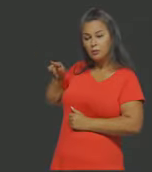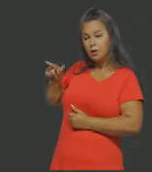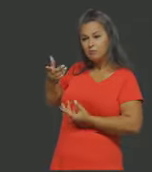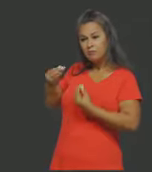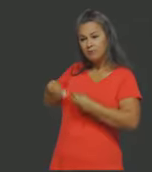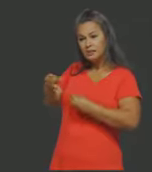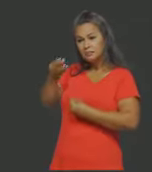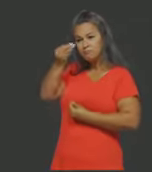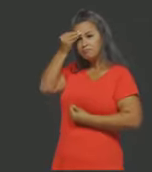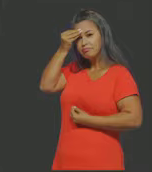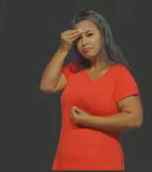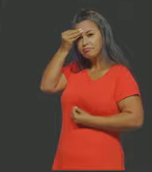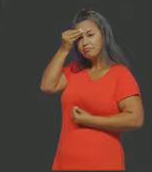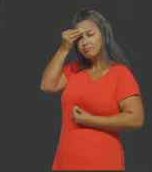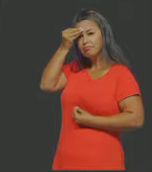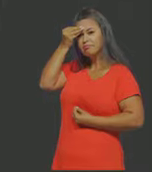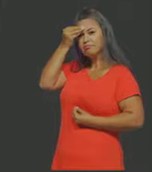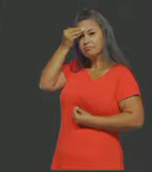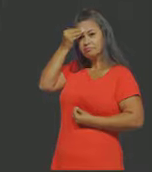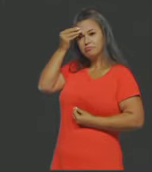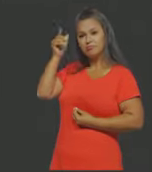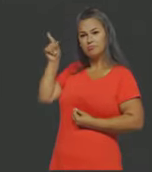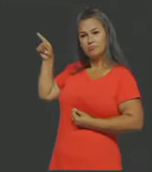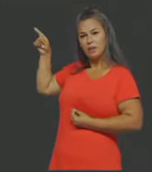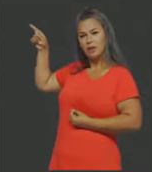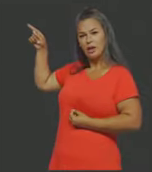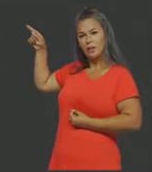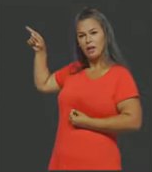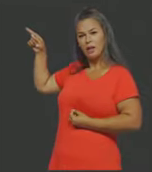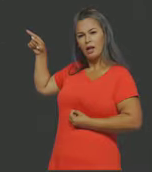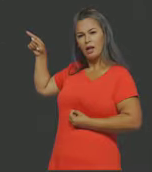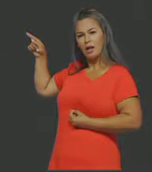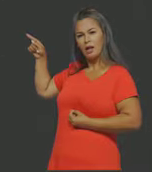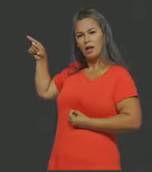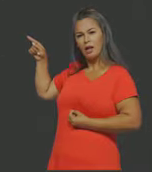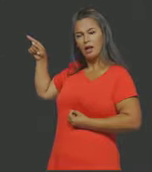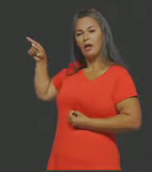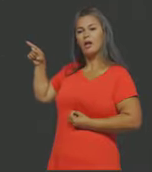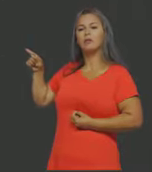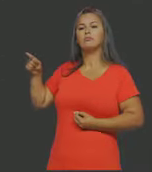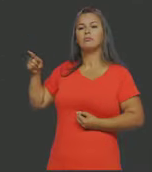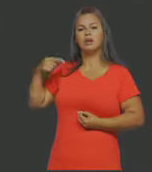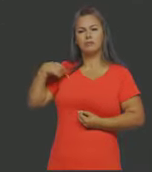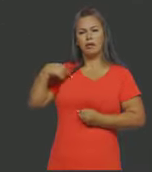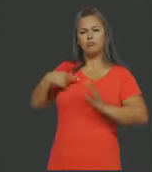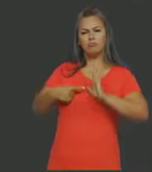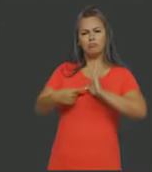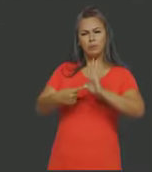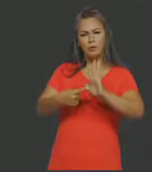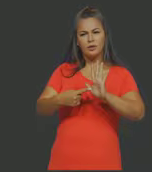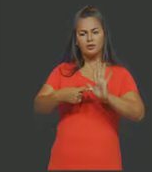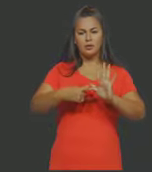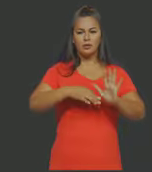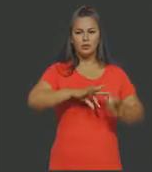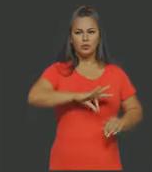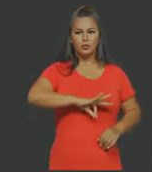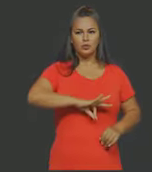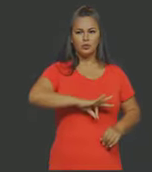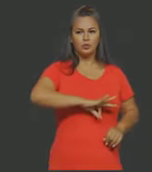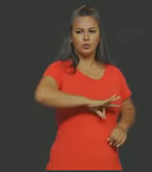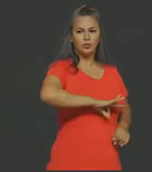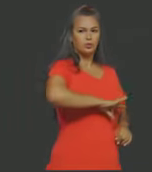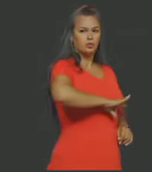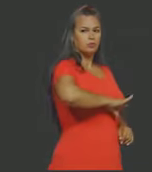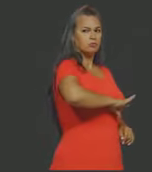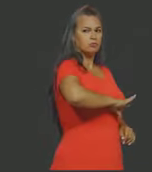com o intestino grosso, tá? Mostrando o ovário aqui, então é uma visão lateral, né? E